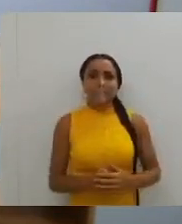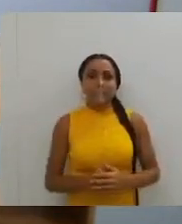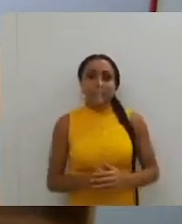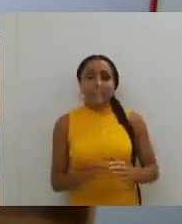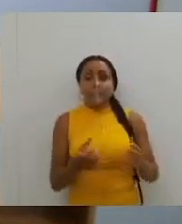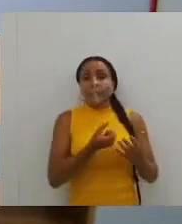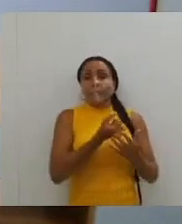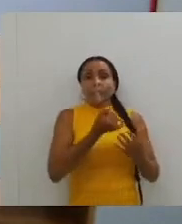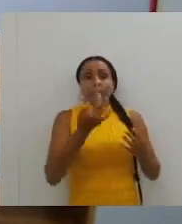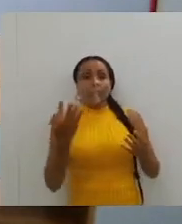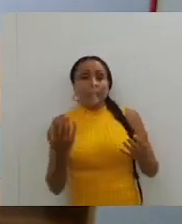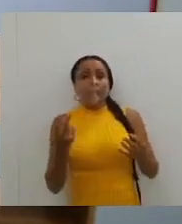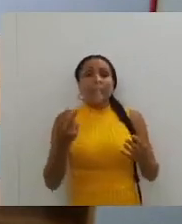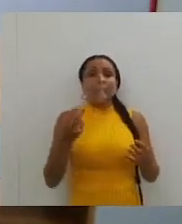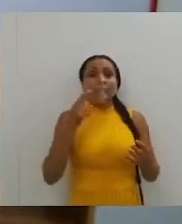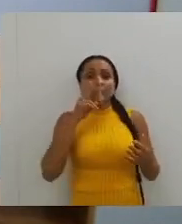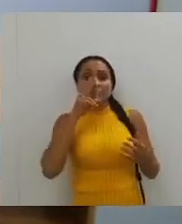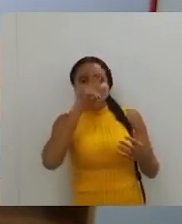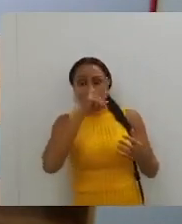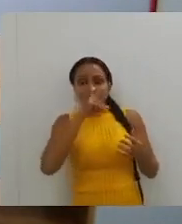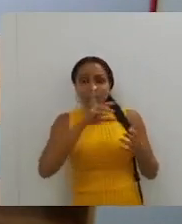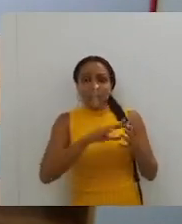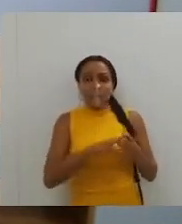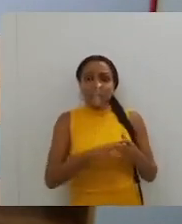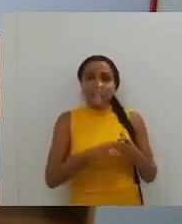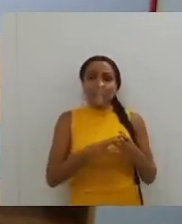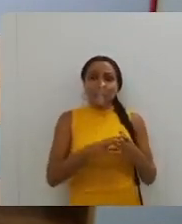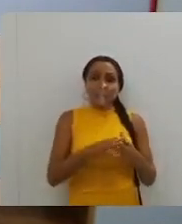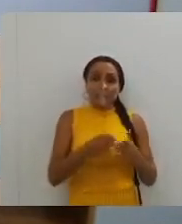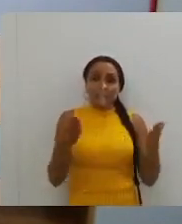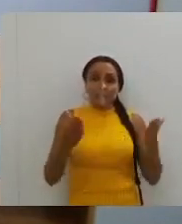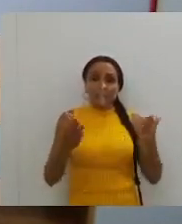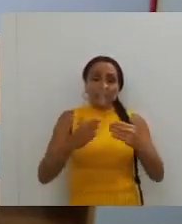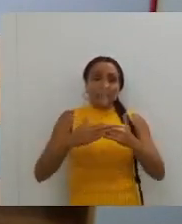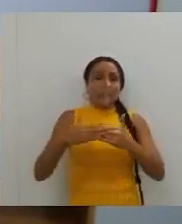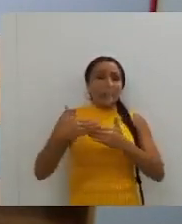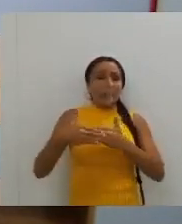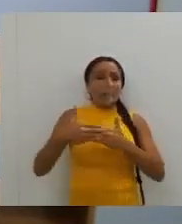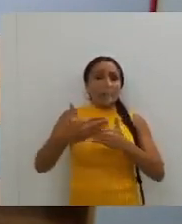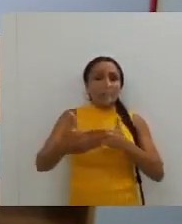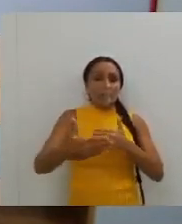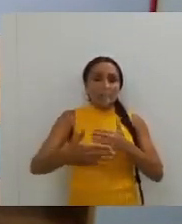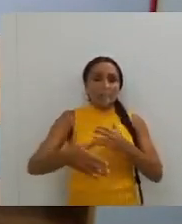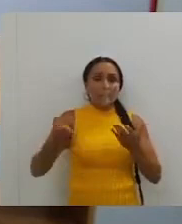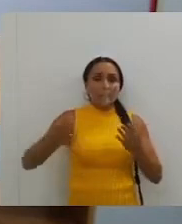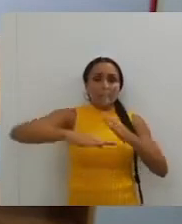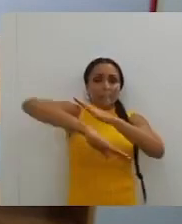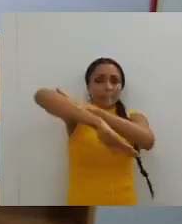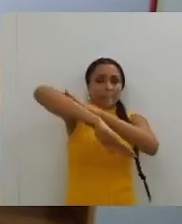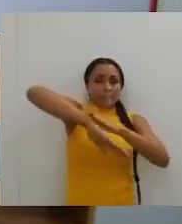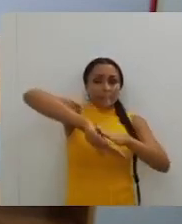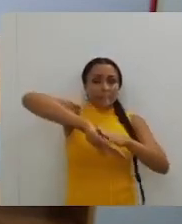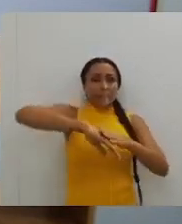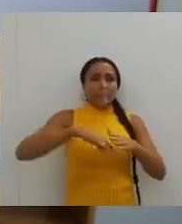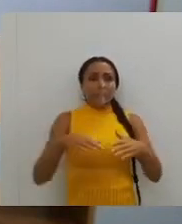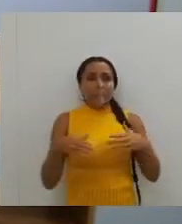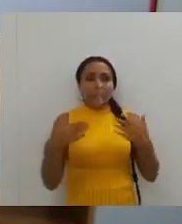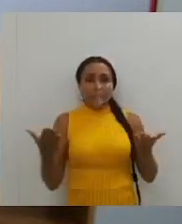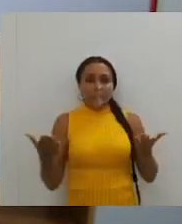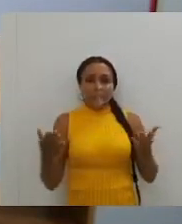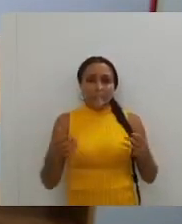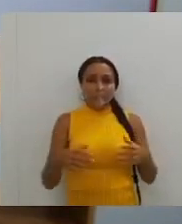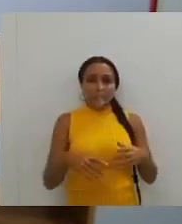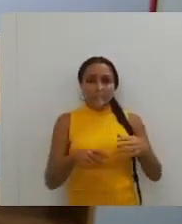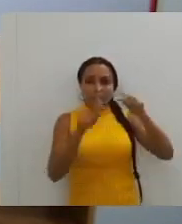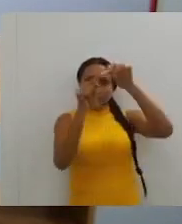são as forças que atuam ao longo do plano inclinado? Então, verticalmente para